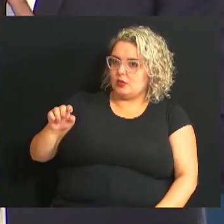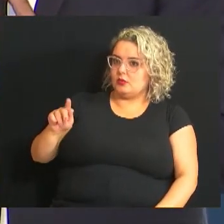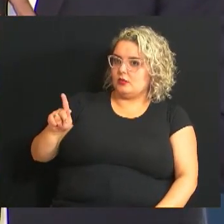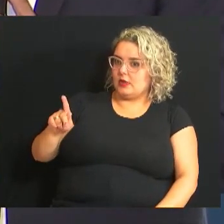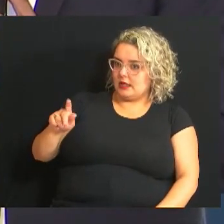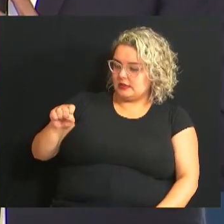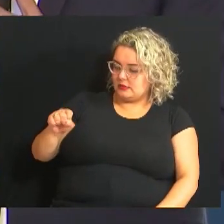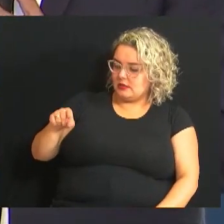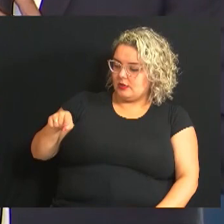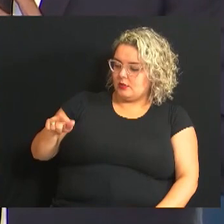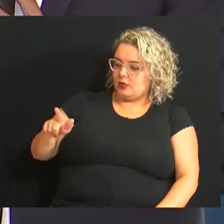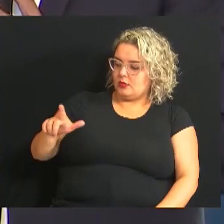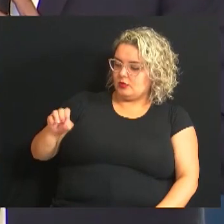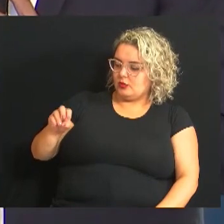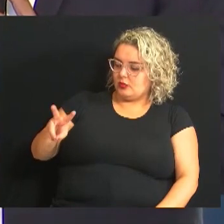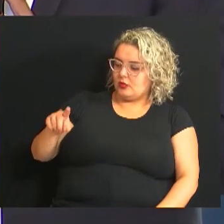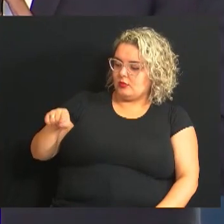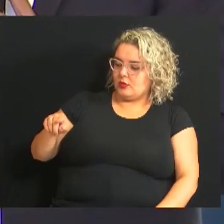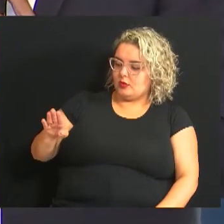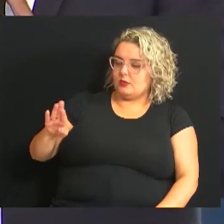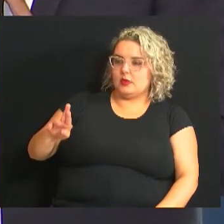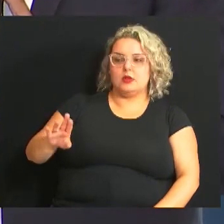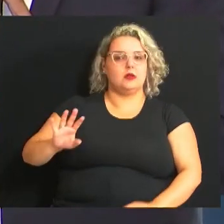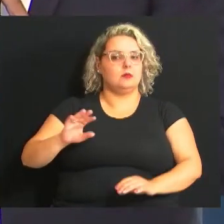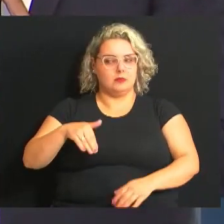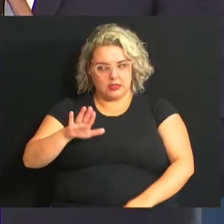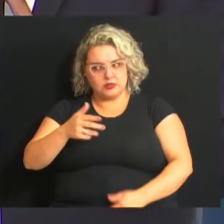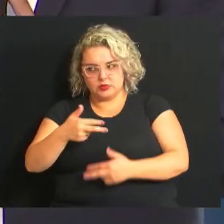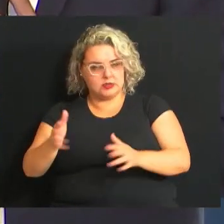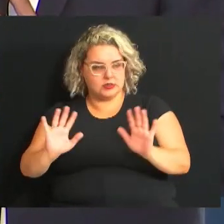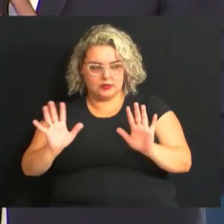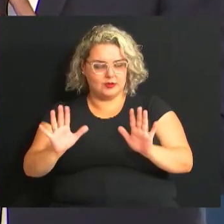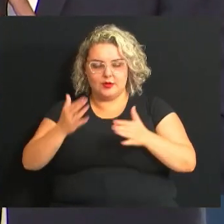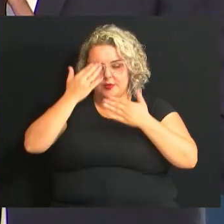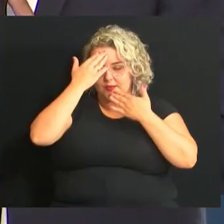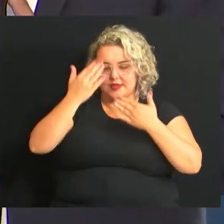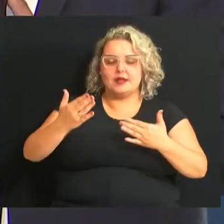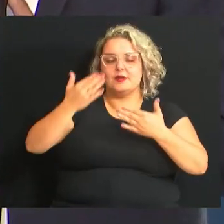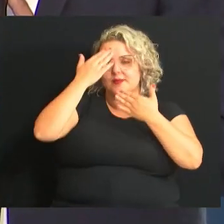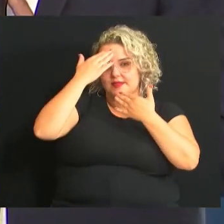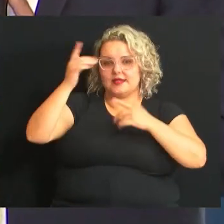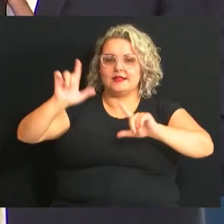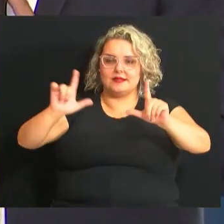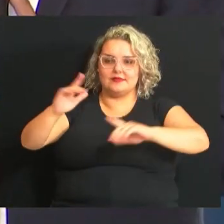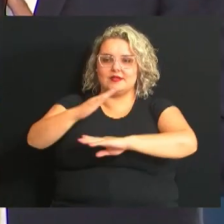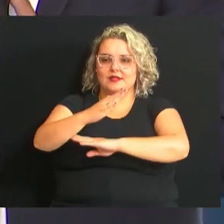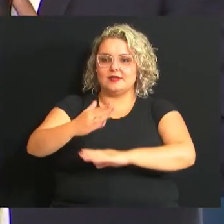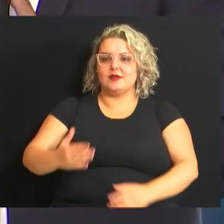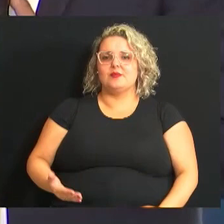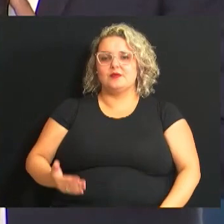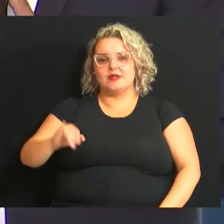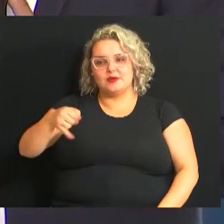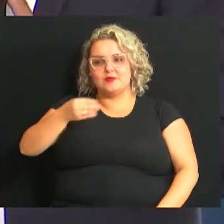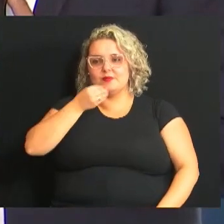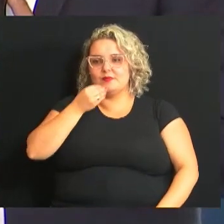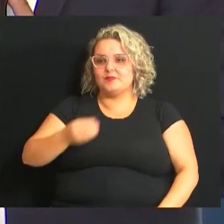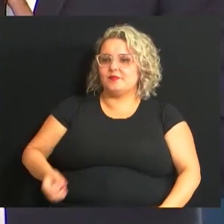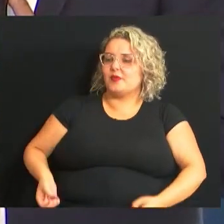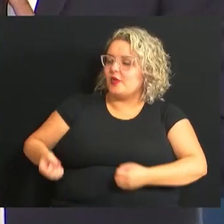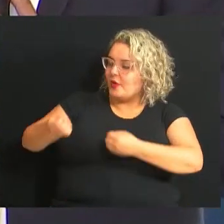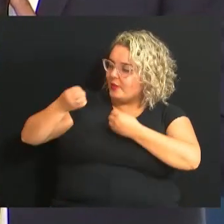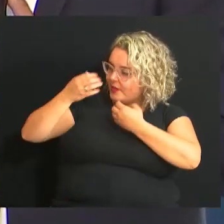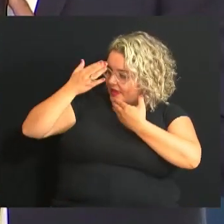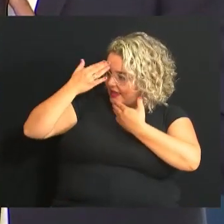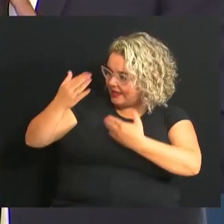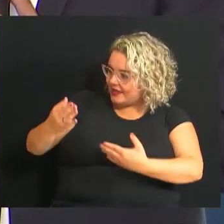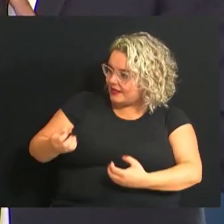campinas@sp.gov.br. Mais alguma coisa? Não, muito obrigado. Obrigado a vocês, obrigado à TV Câmara pela oportunidade. Valeu, bom ano novo, feliz